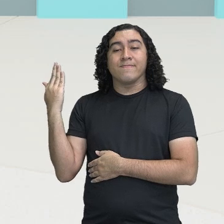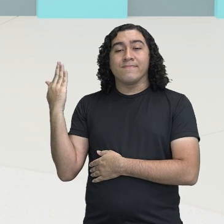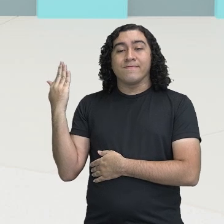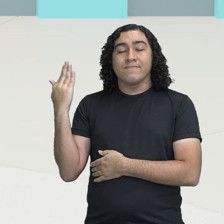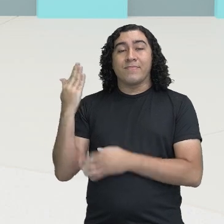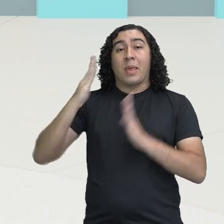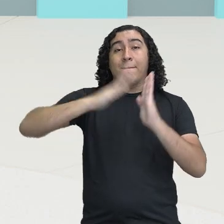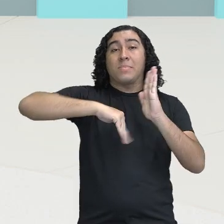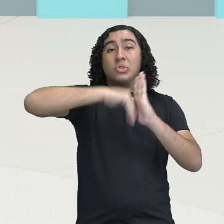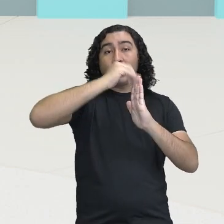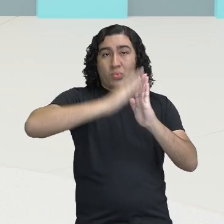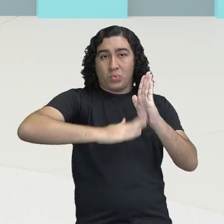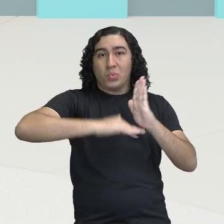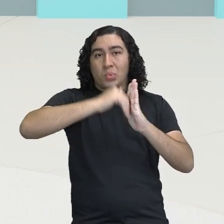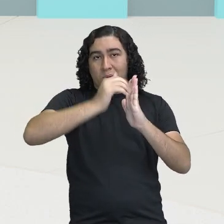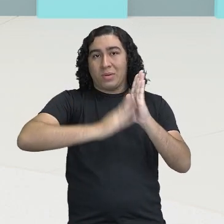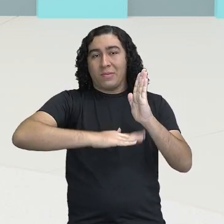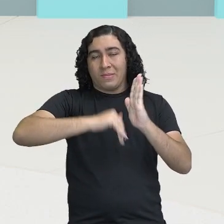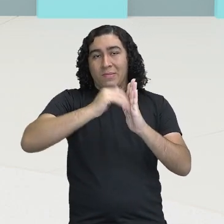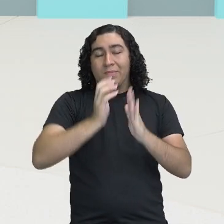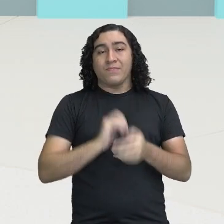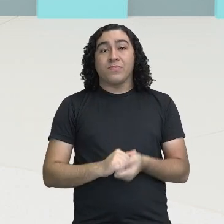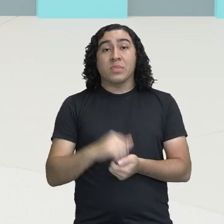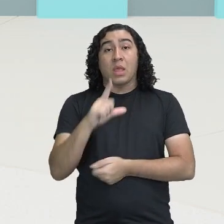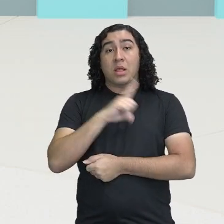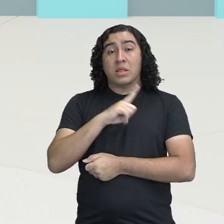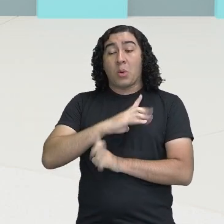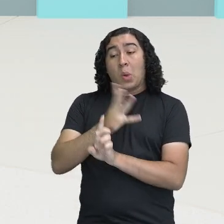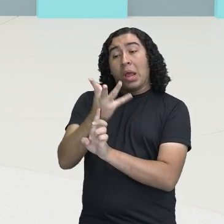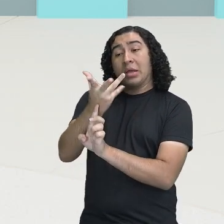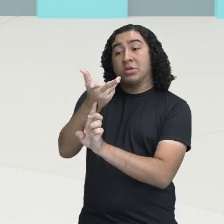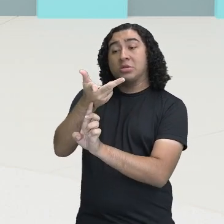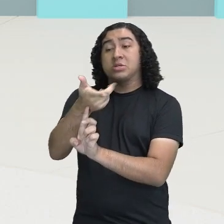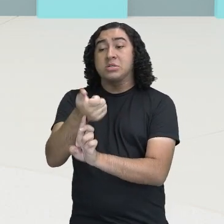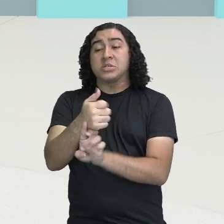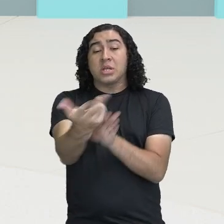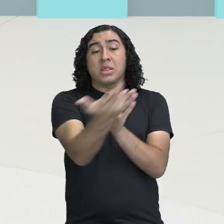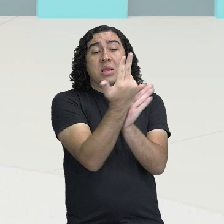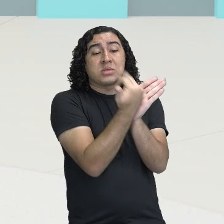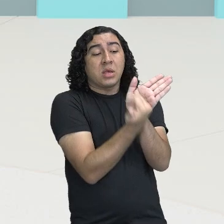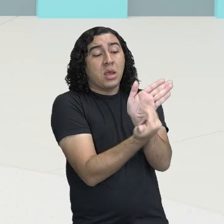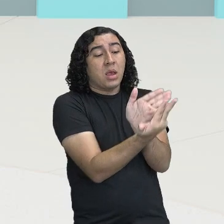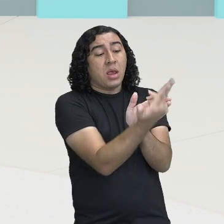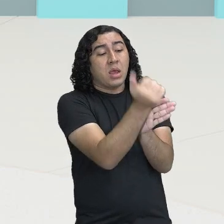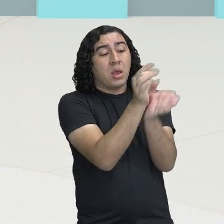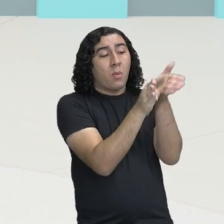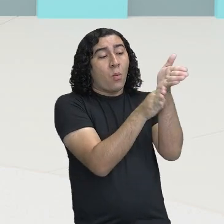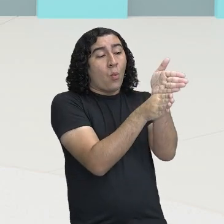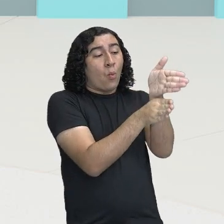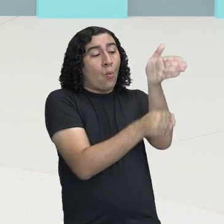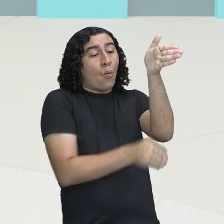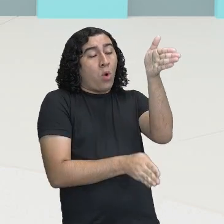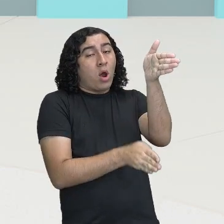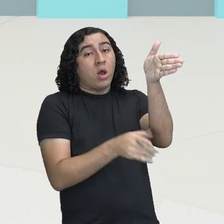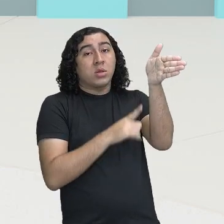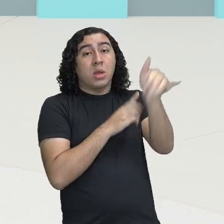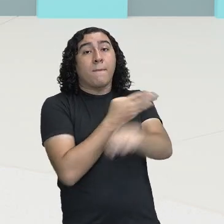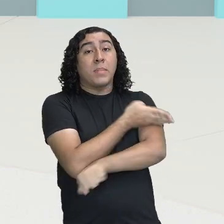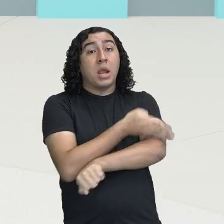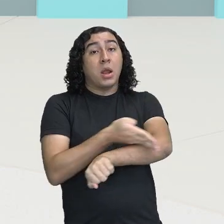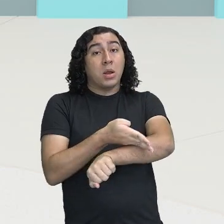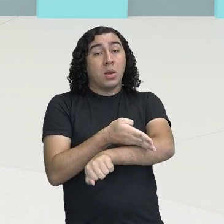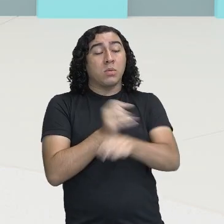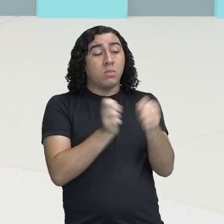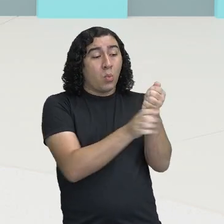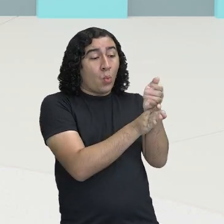artes plásticas, né, um artista pintando, desenhando, fazendo a sua obra em quê? Em uma tela